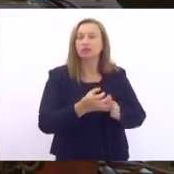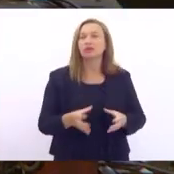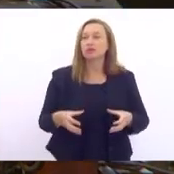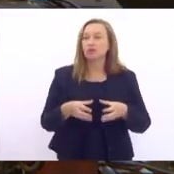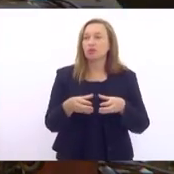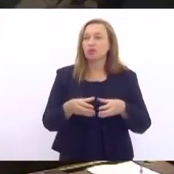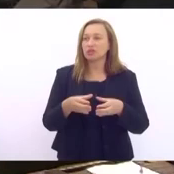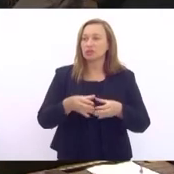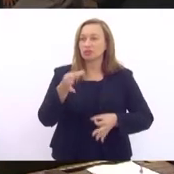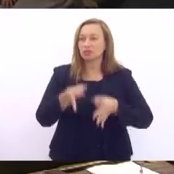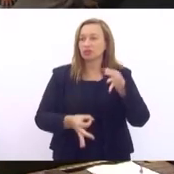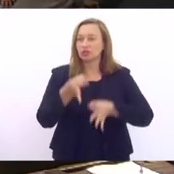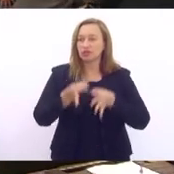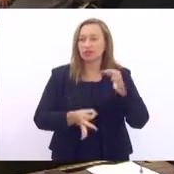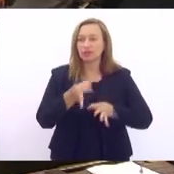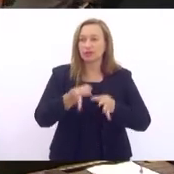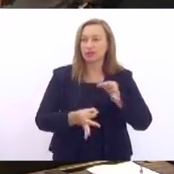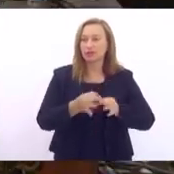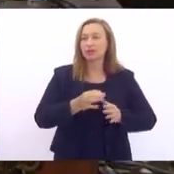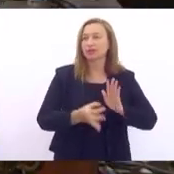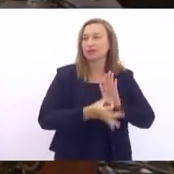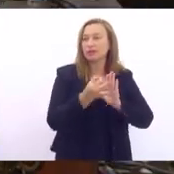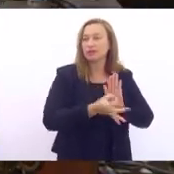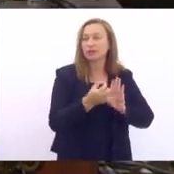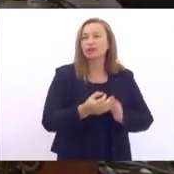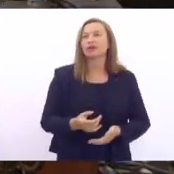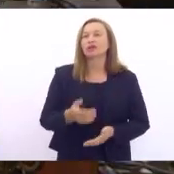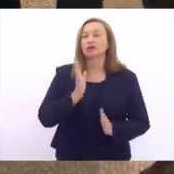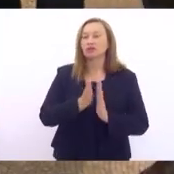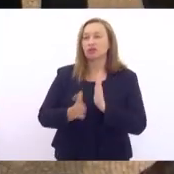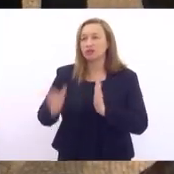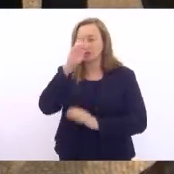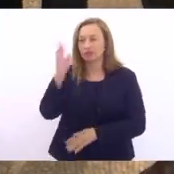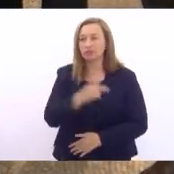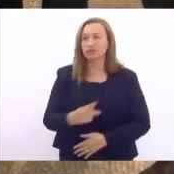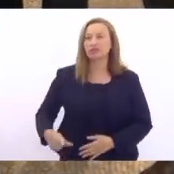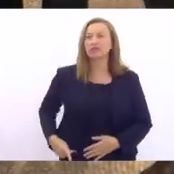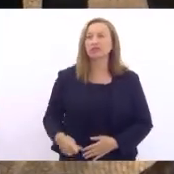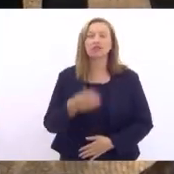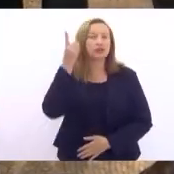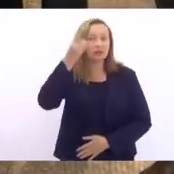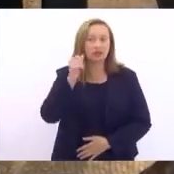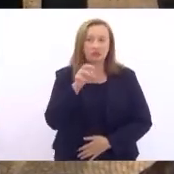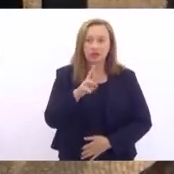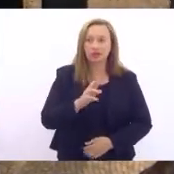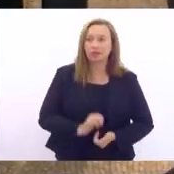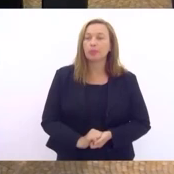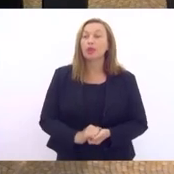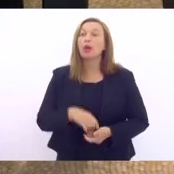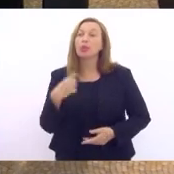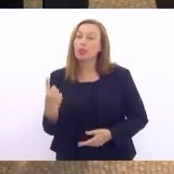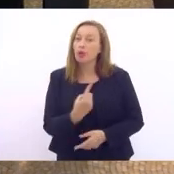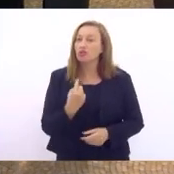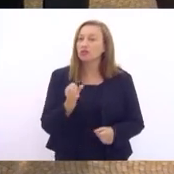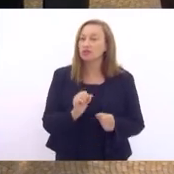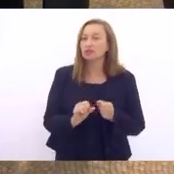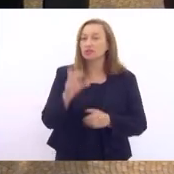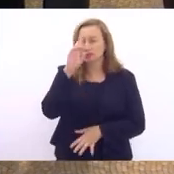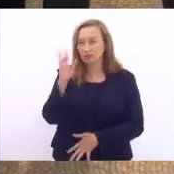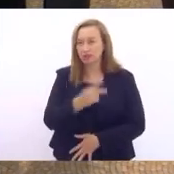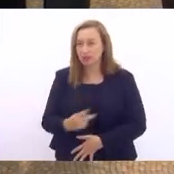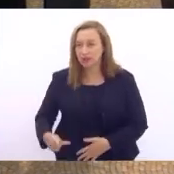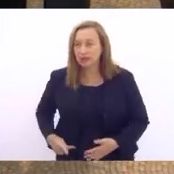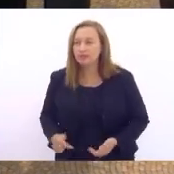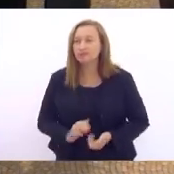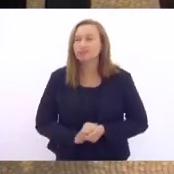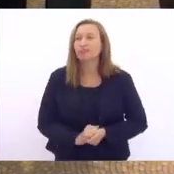Justiça... Questão de ordem, presidente. Deputado Rosenberg Reis. Presidente, nós fizemos... Eu fui deparado aqui no início